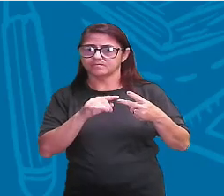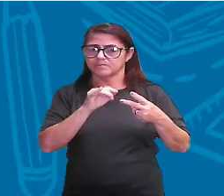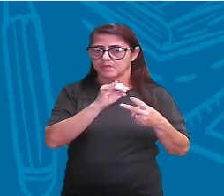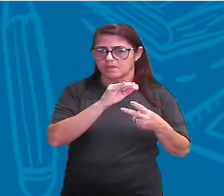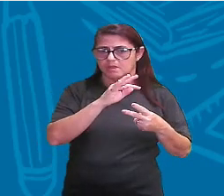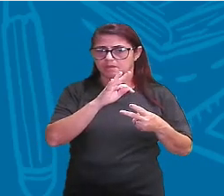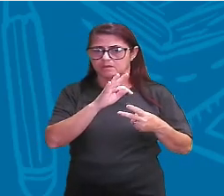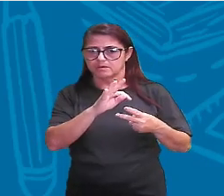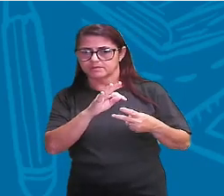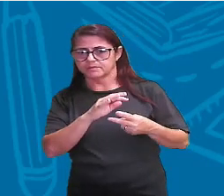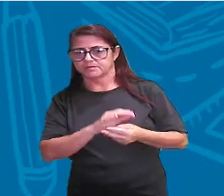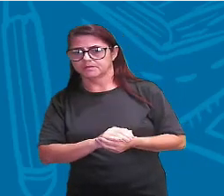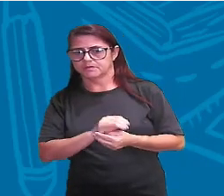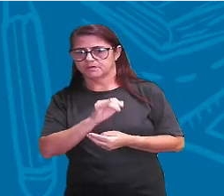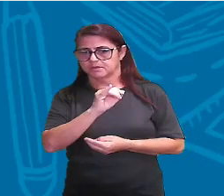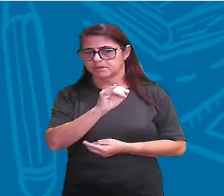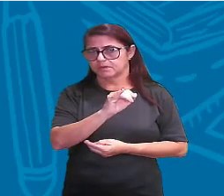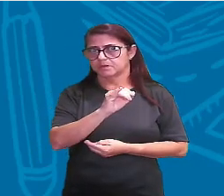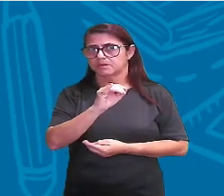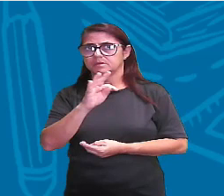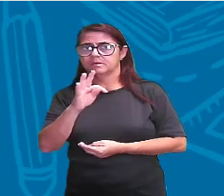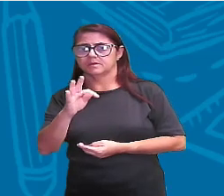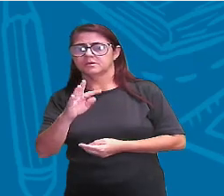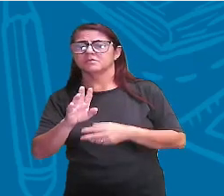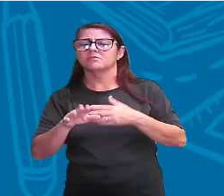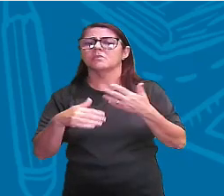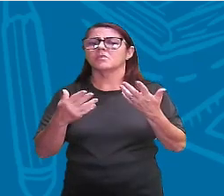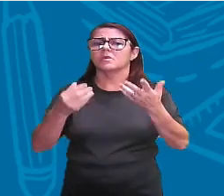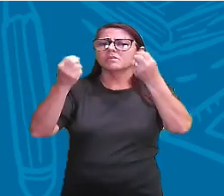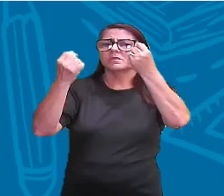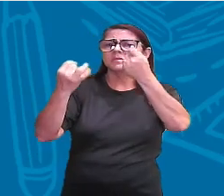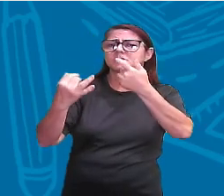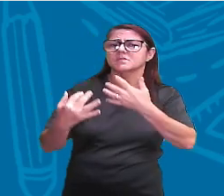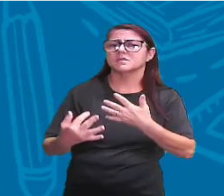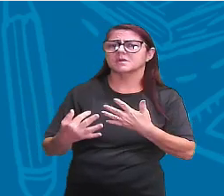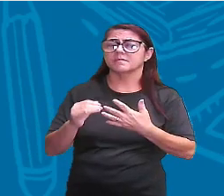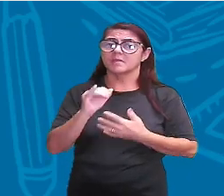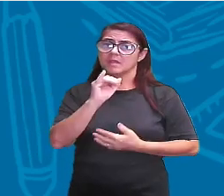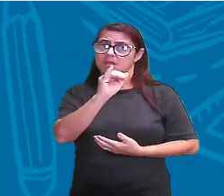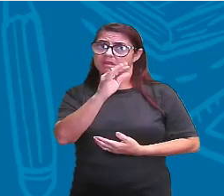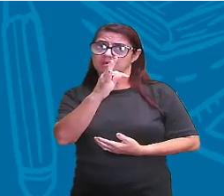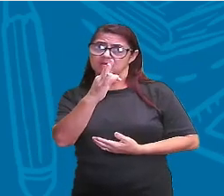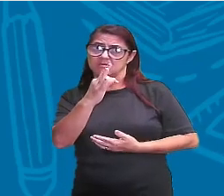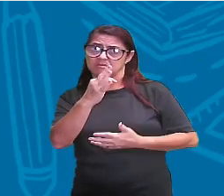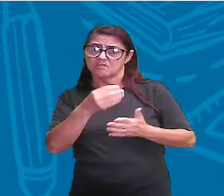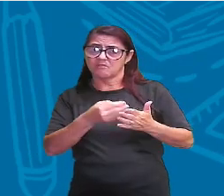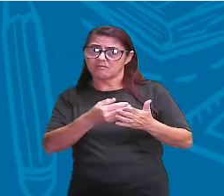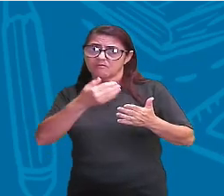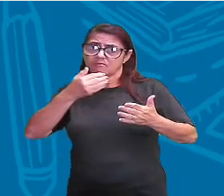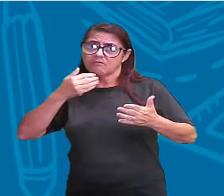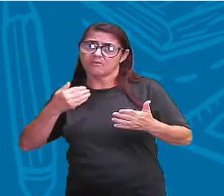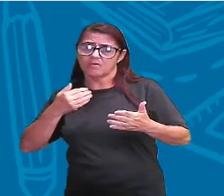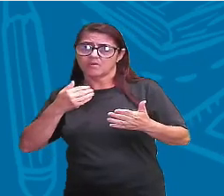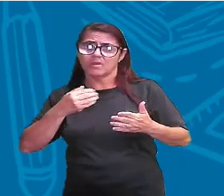eu pedi para vocês ficarem ligadinhos porque eu iria explicar porque o it é neutro. Ele é utilizado para objetos,